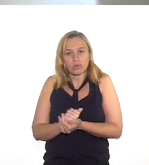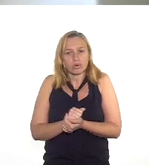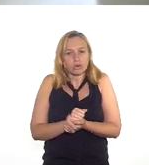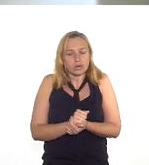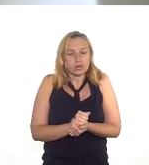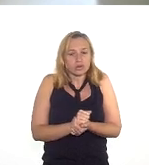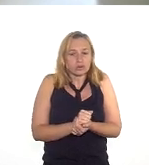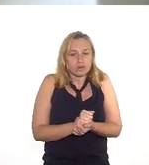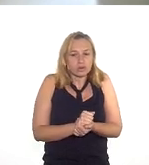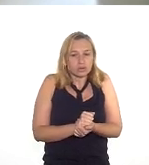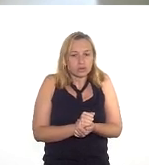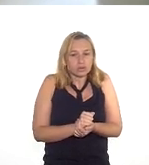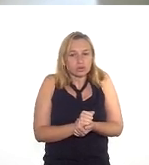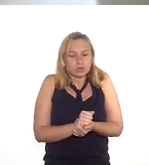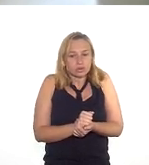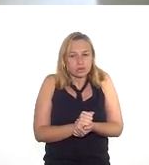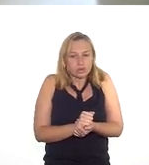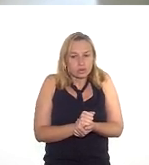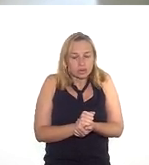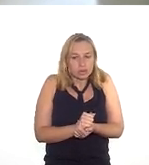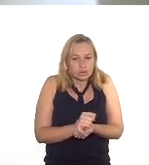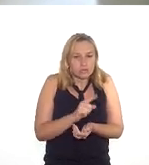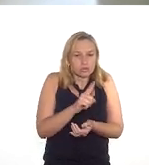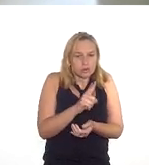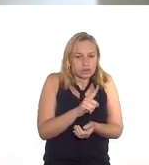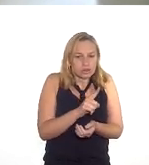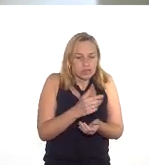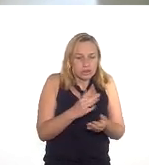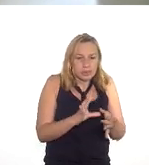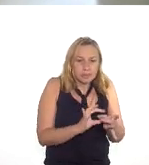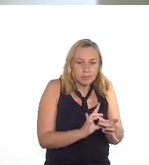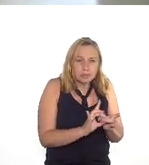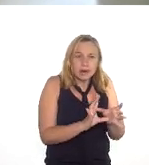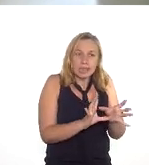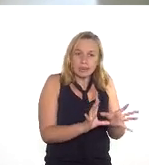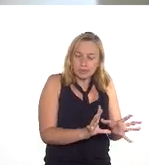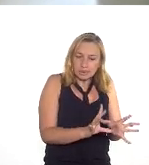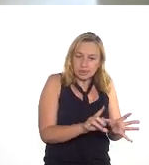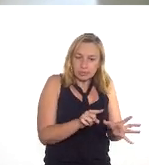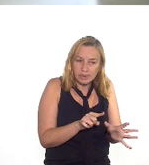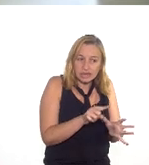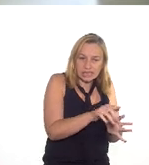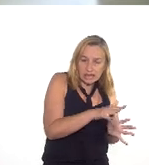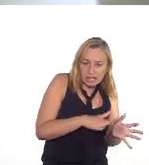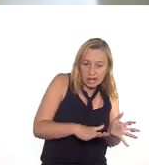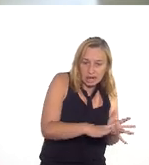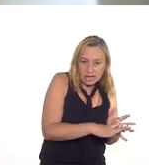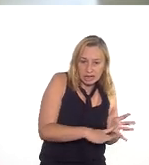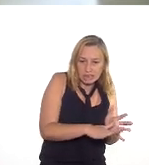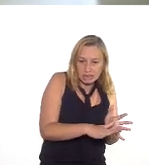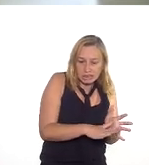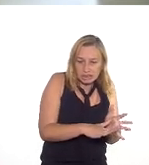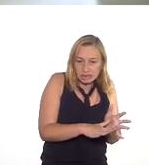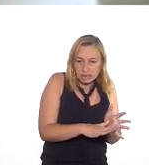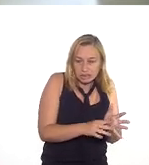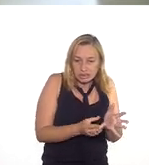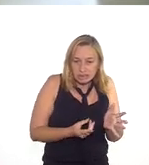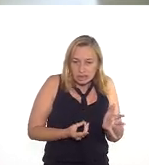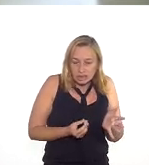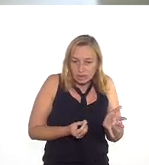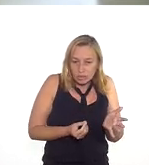Ou seja, você dá uma permissão para aquele campo gastar até